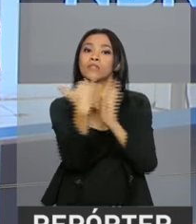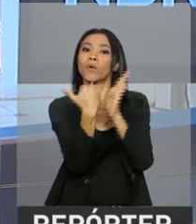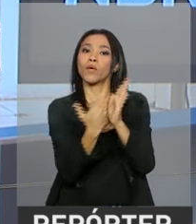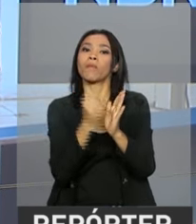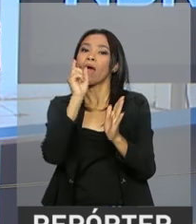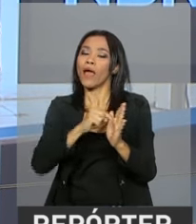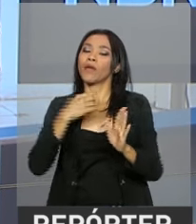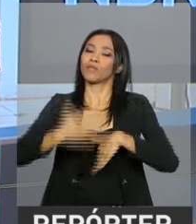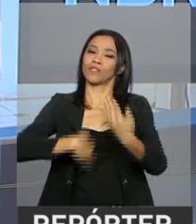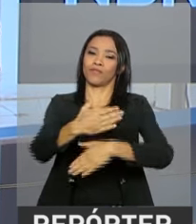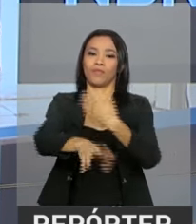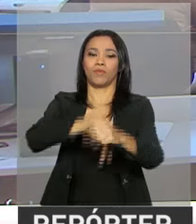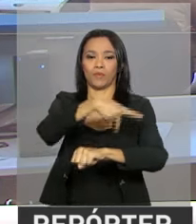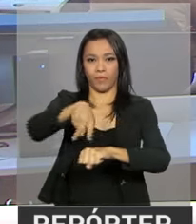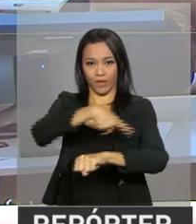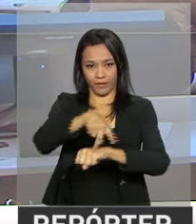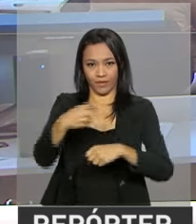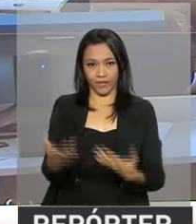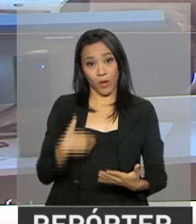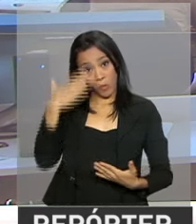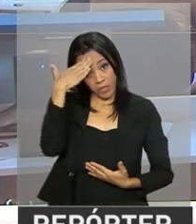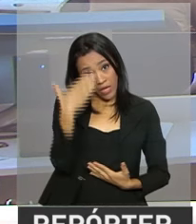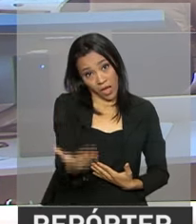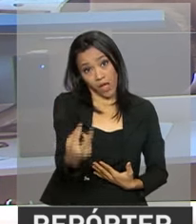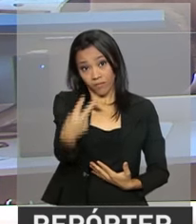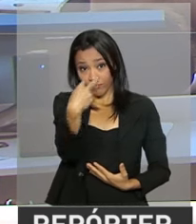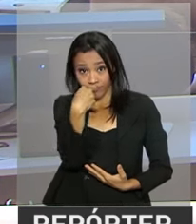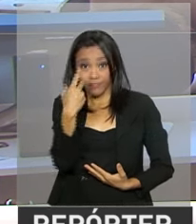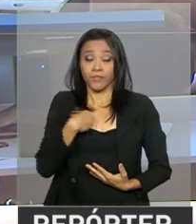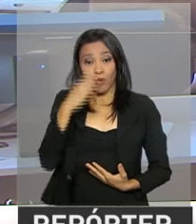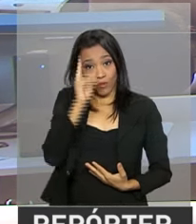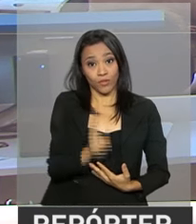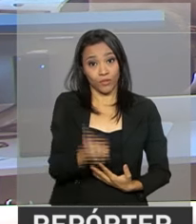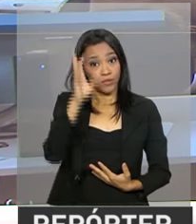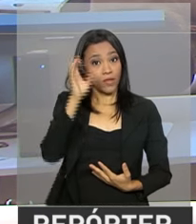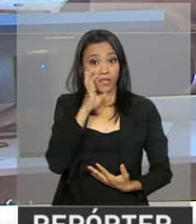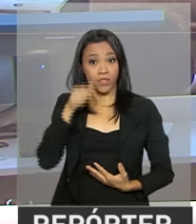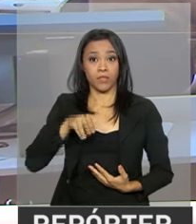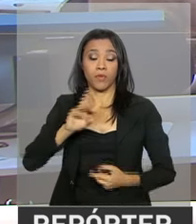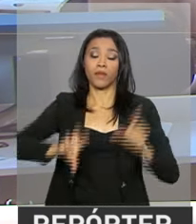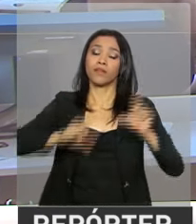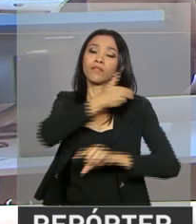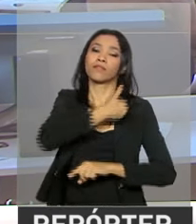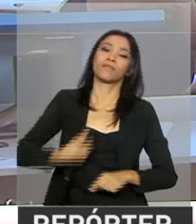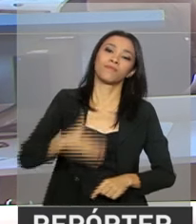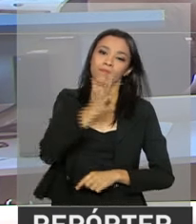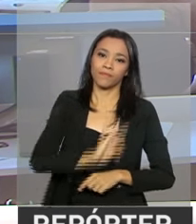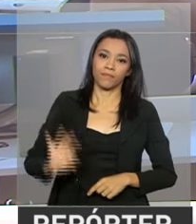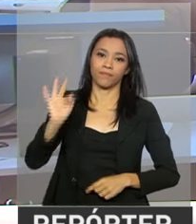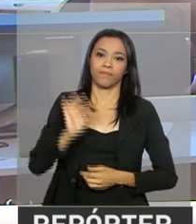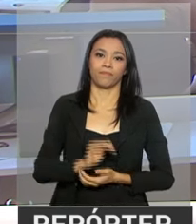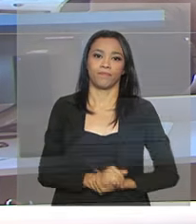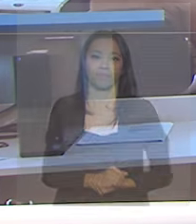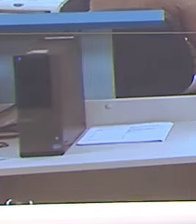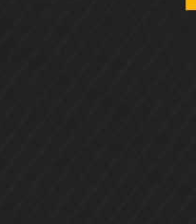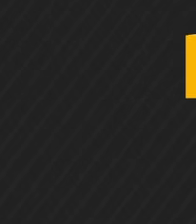desenvolvimento do país obrigado pela sua companhia e continue com a gente aqui na NBR a TV do Governo